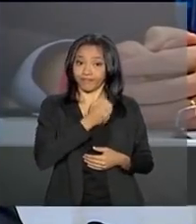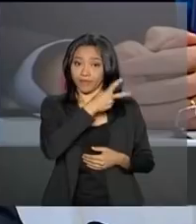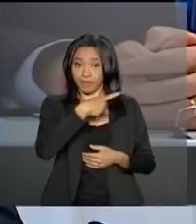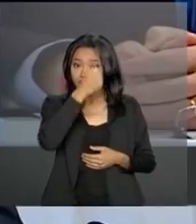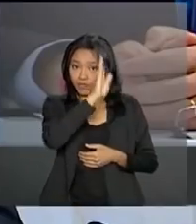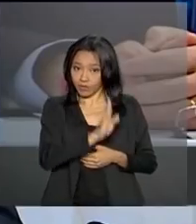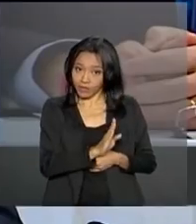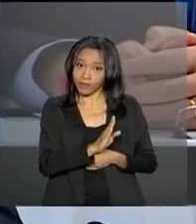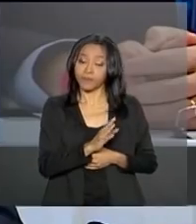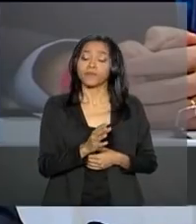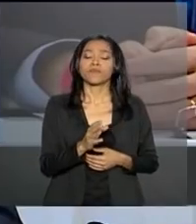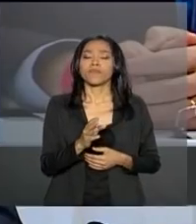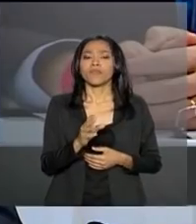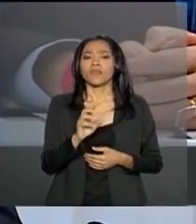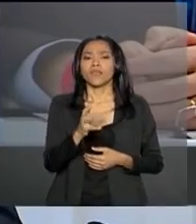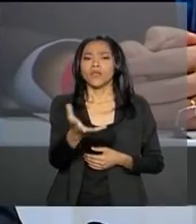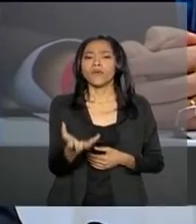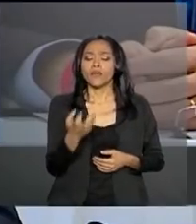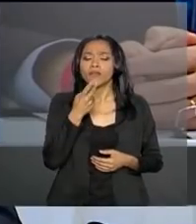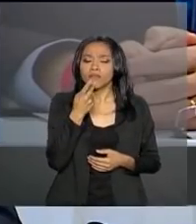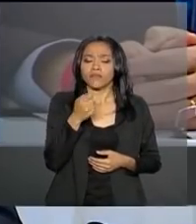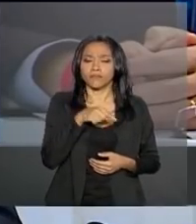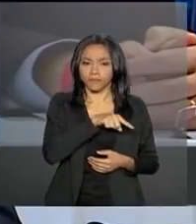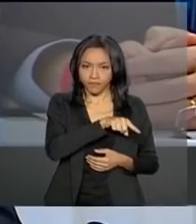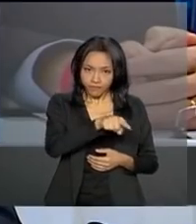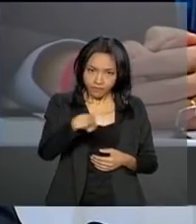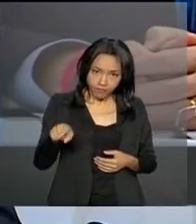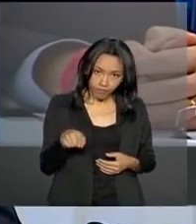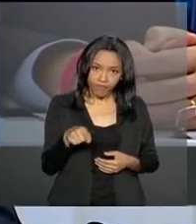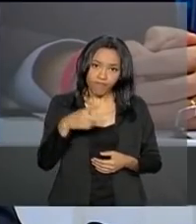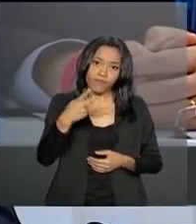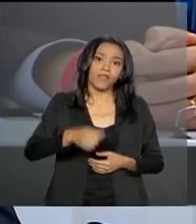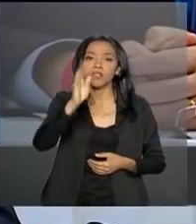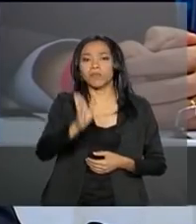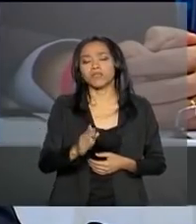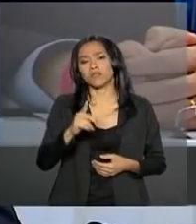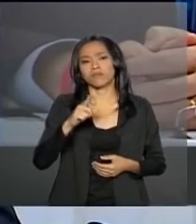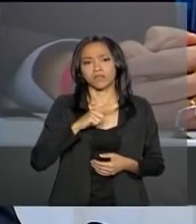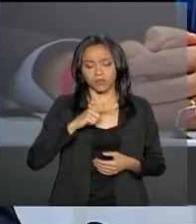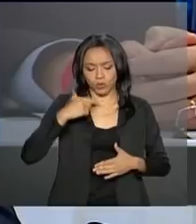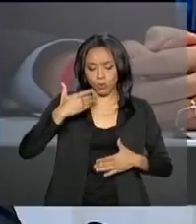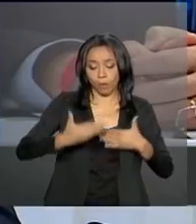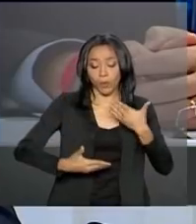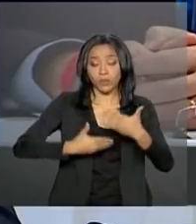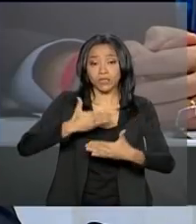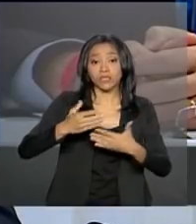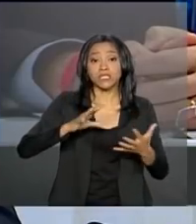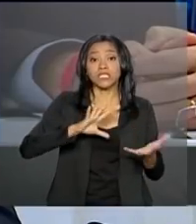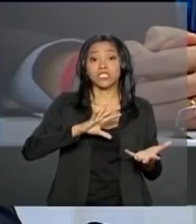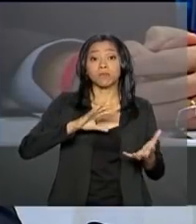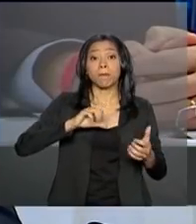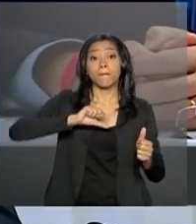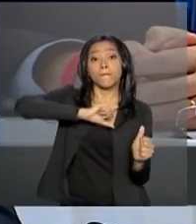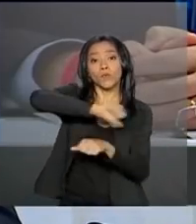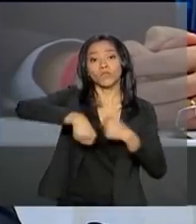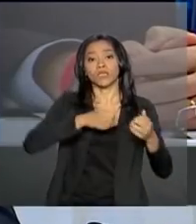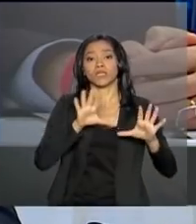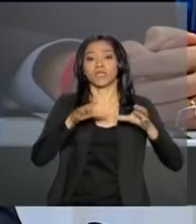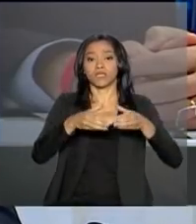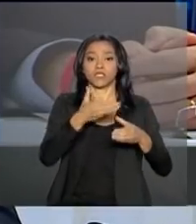a propósito disso eu quero dizer que no brasil nós estamos hoje num processo de transição eu até